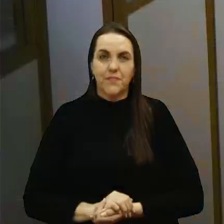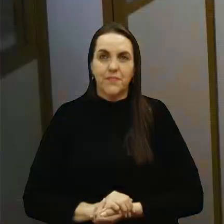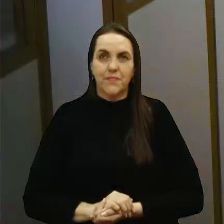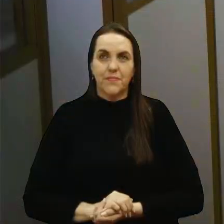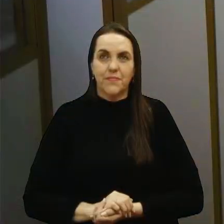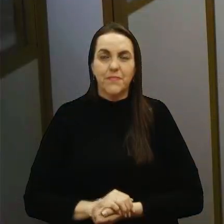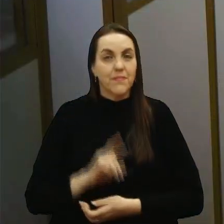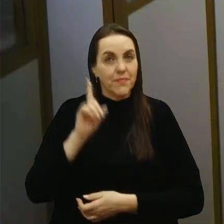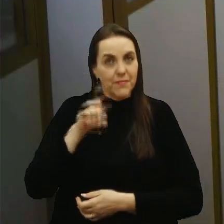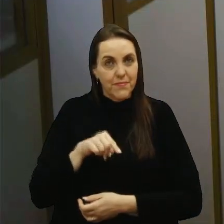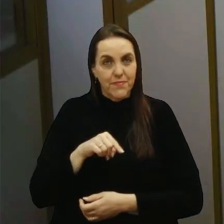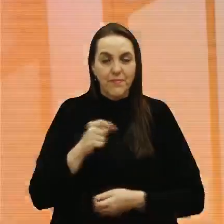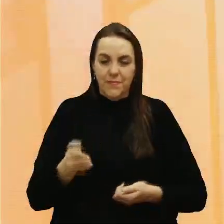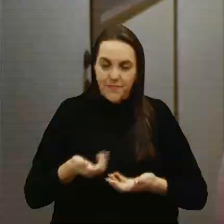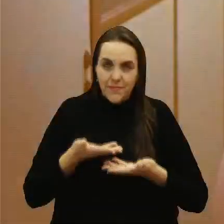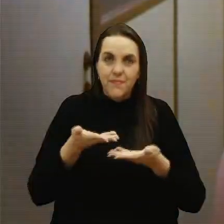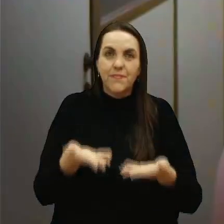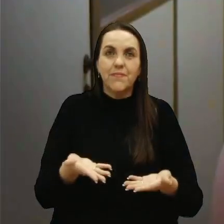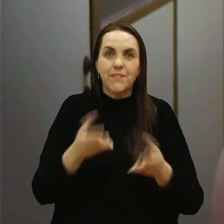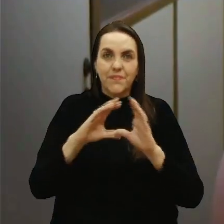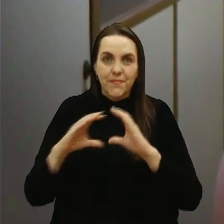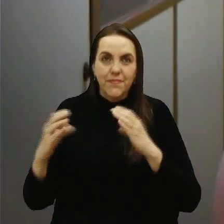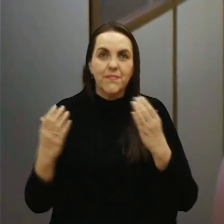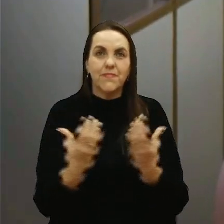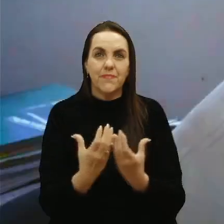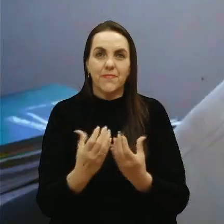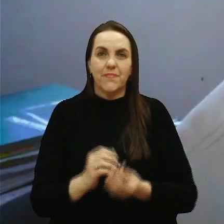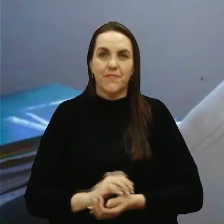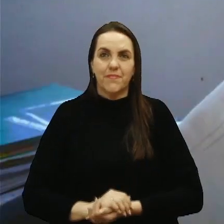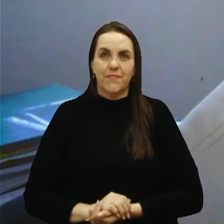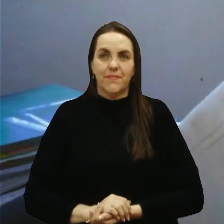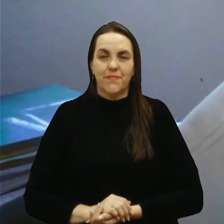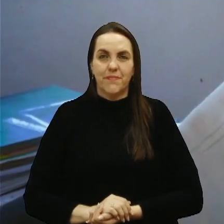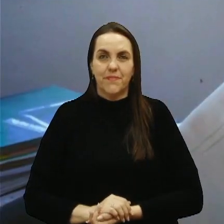É servir a comunidade.